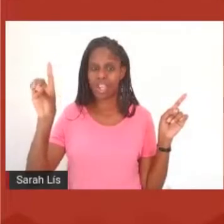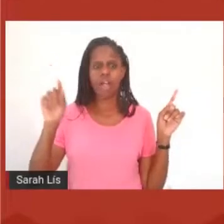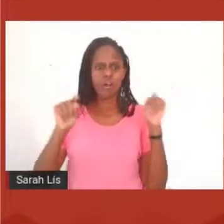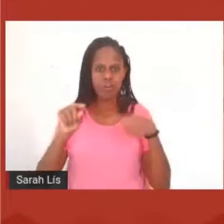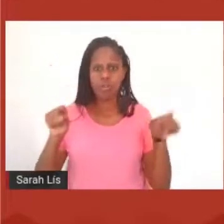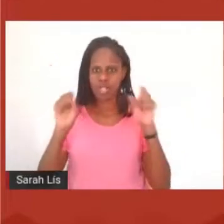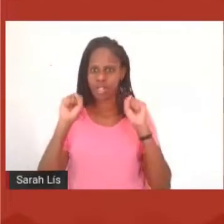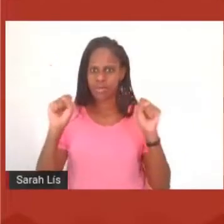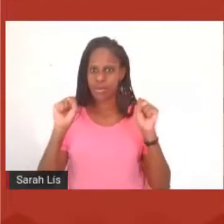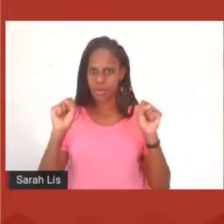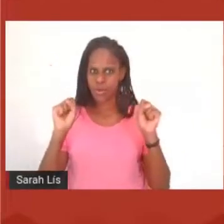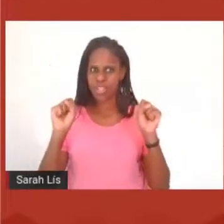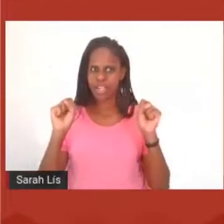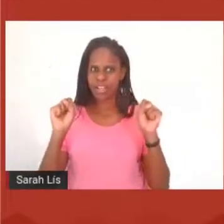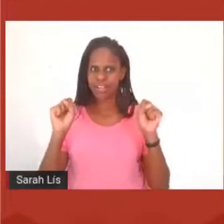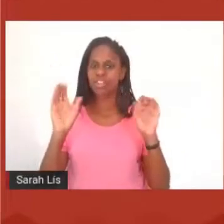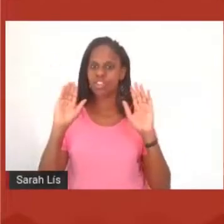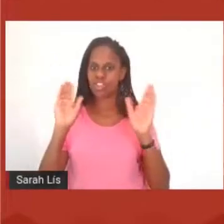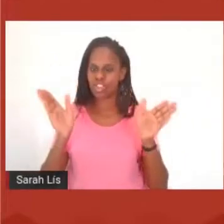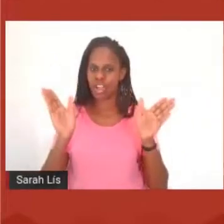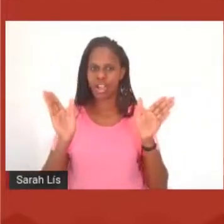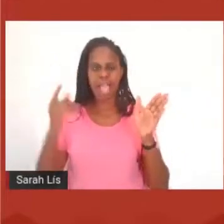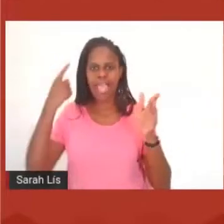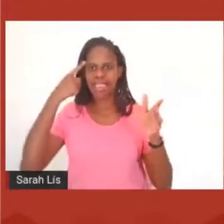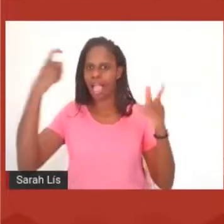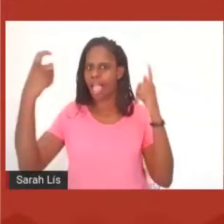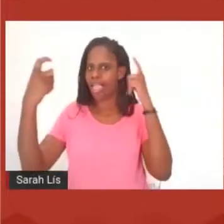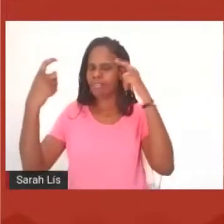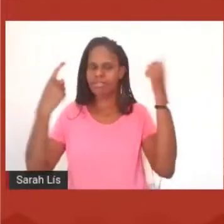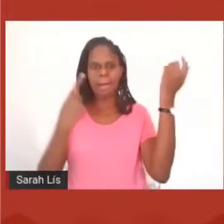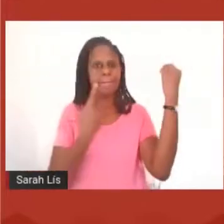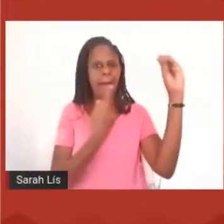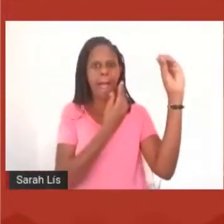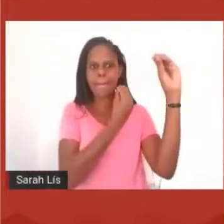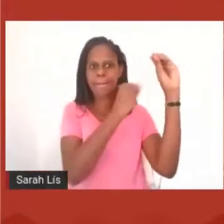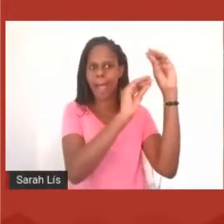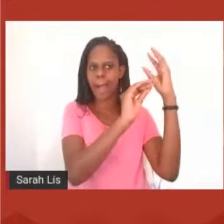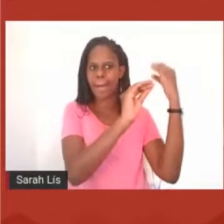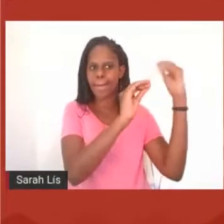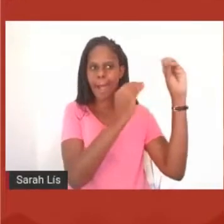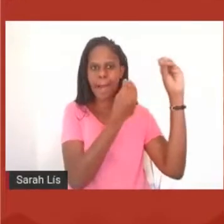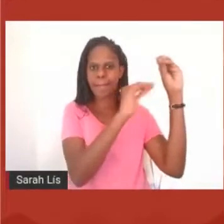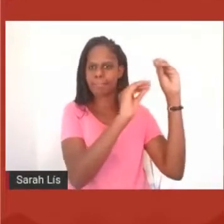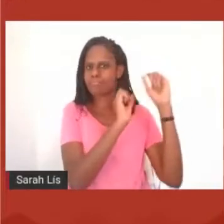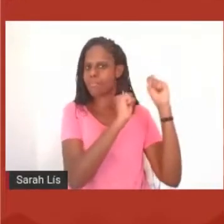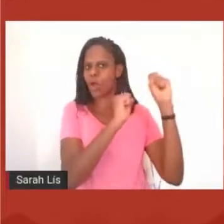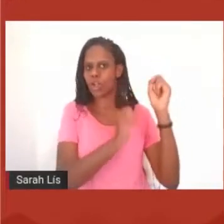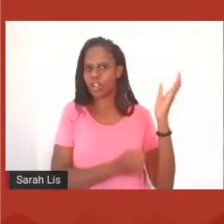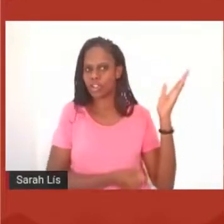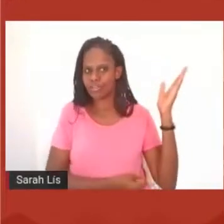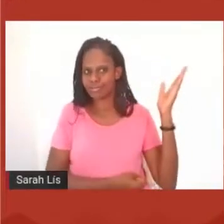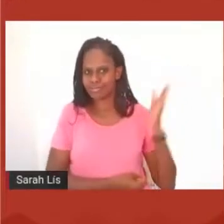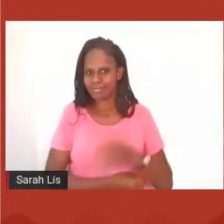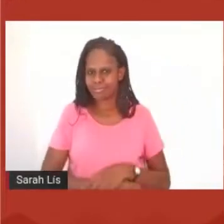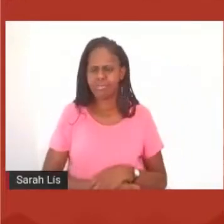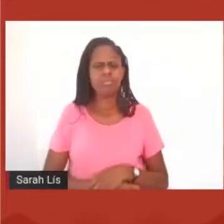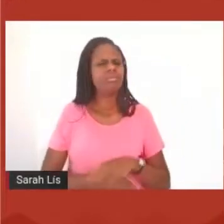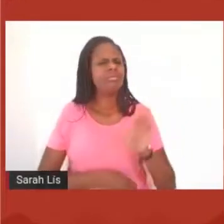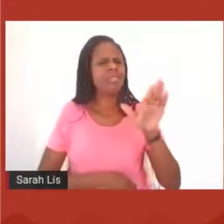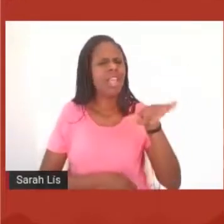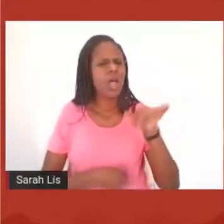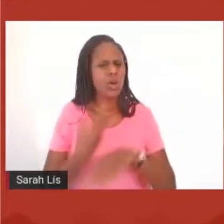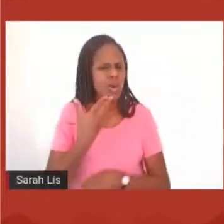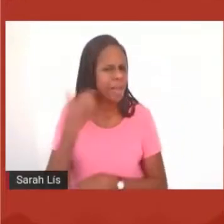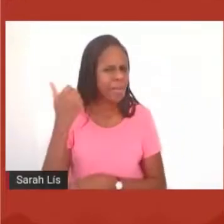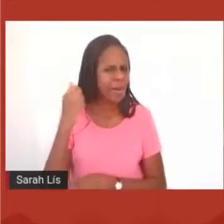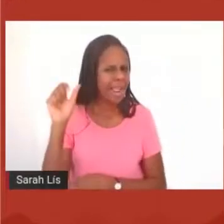né? E lá começar a postar ideias, né? Mas será que não é melhor a Ana compartilhar a